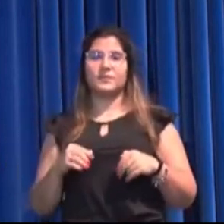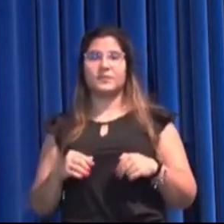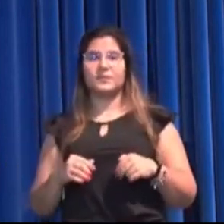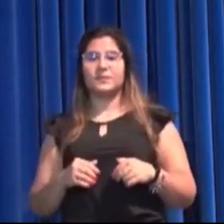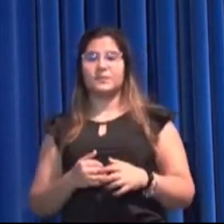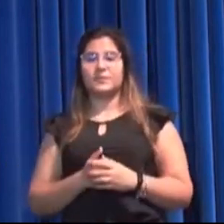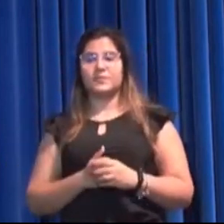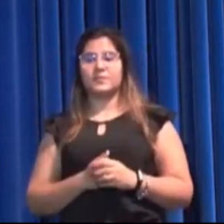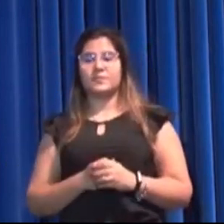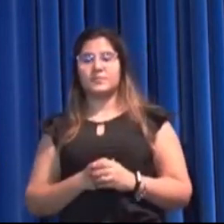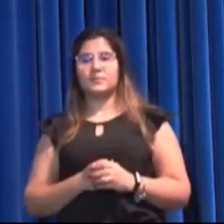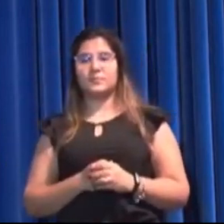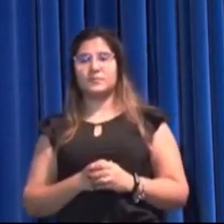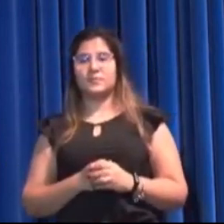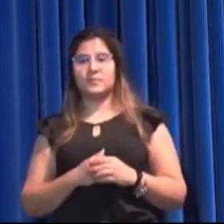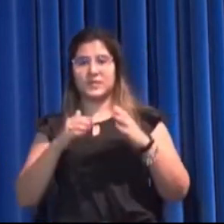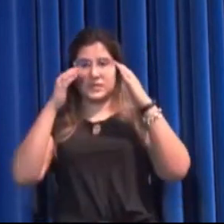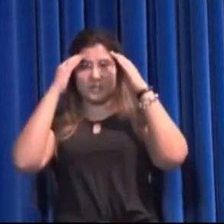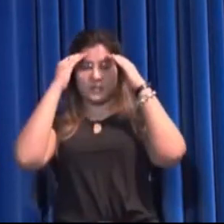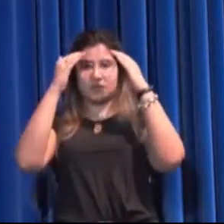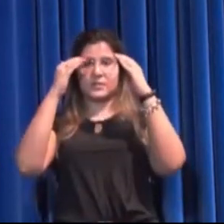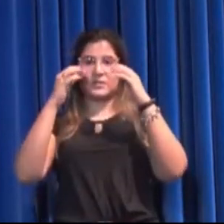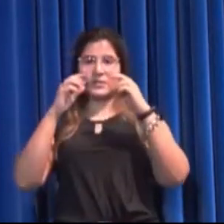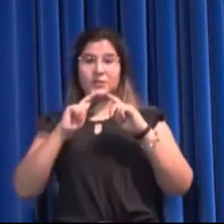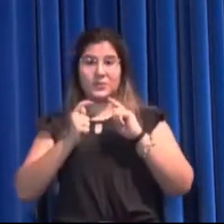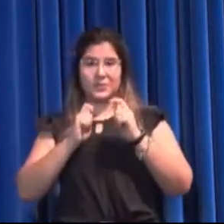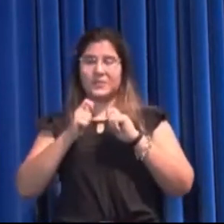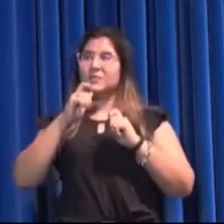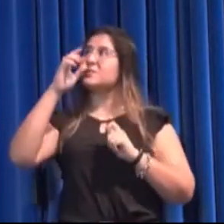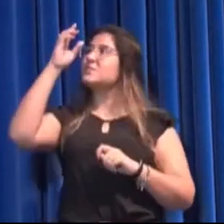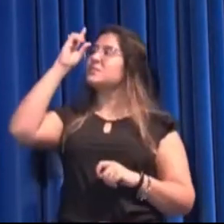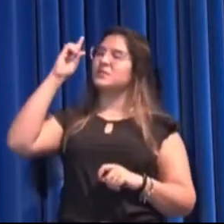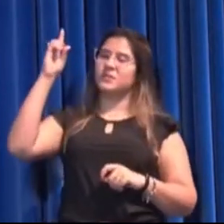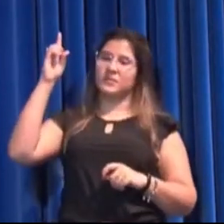atender aquilo que é o comando de Deus. Não que uma coisa